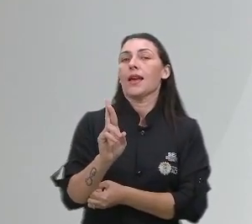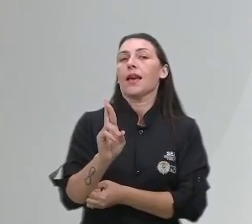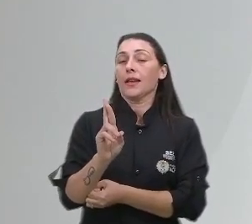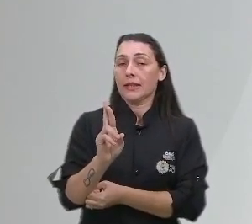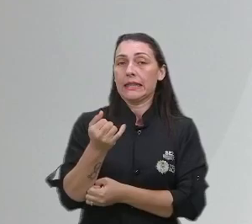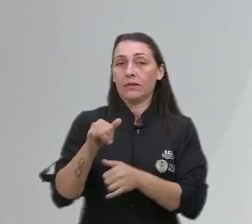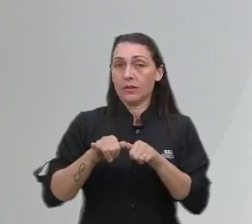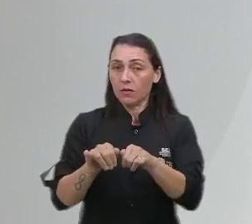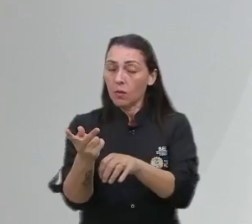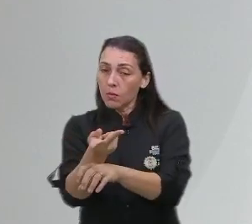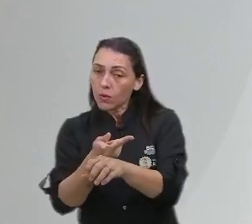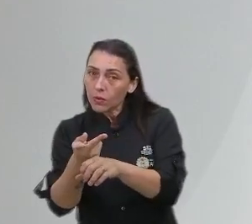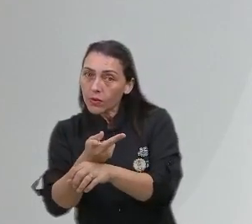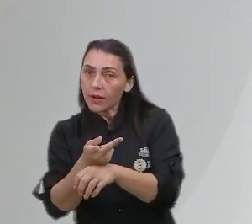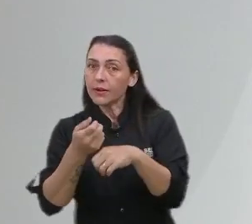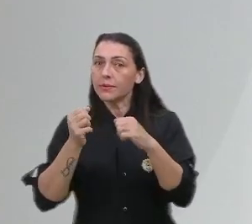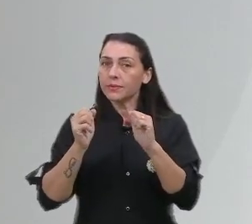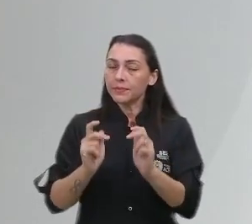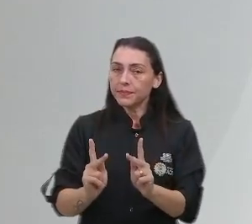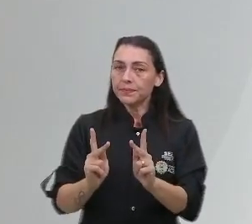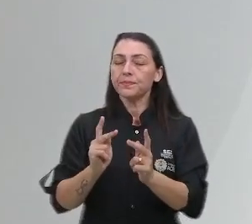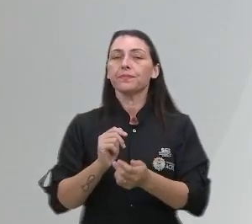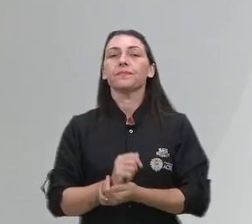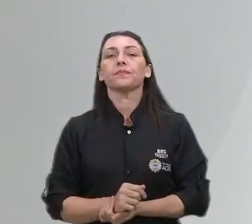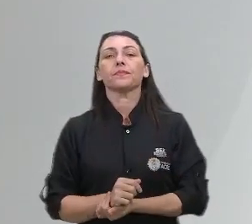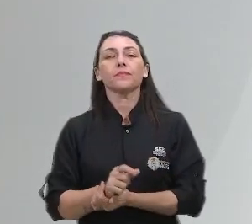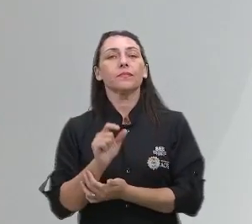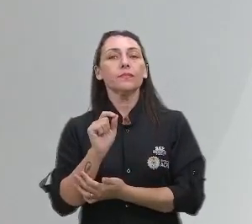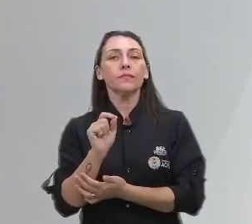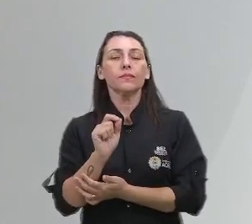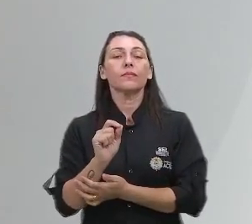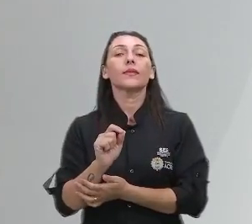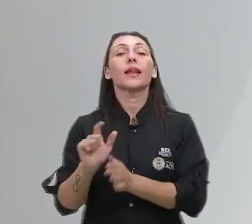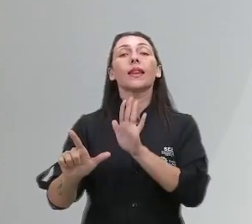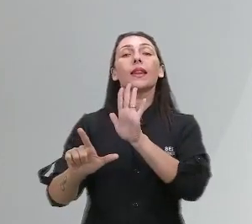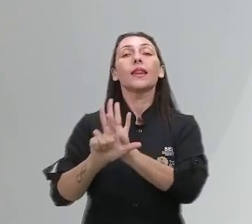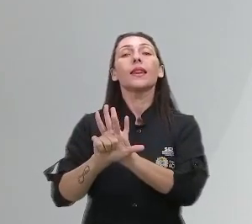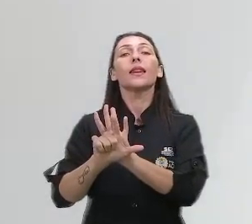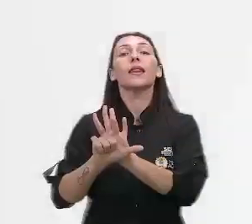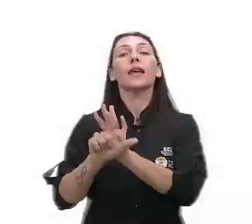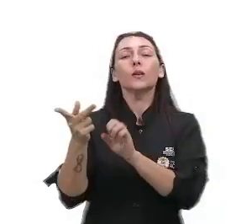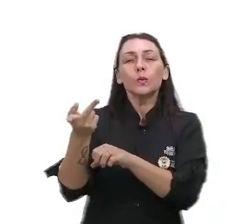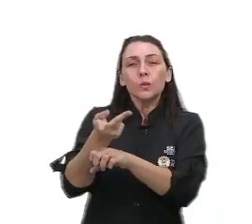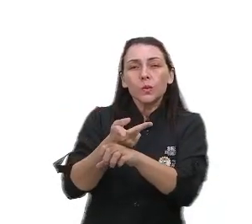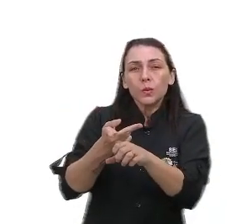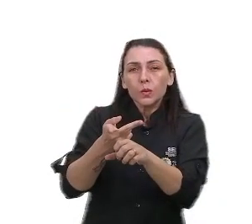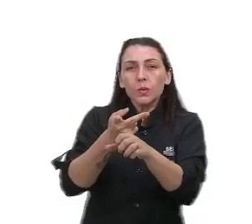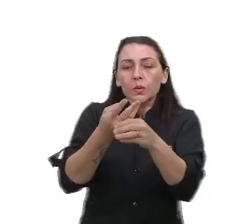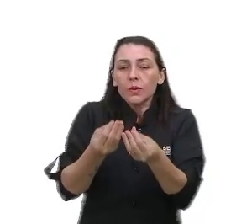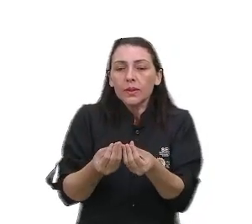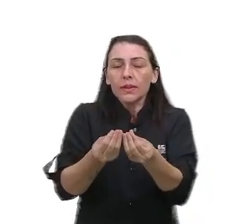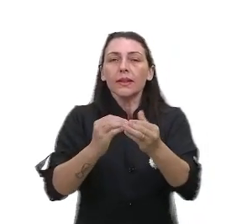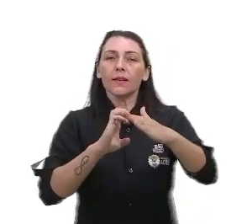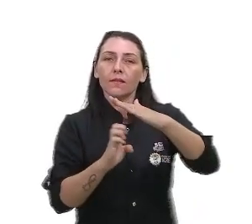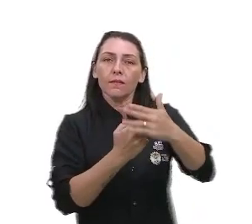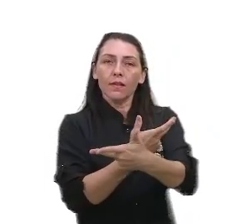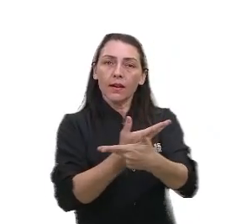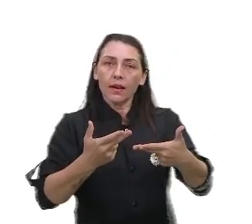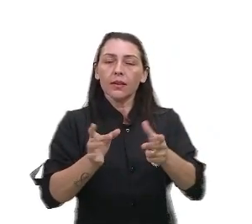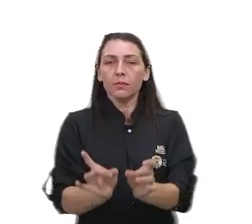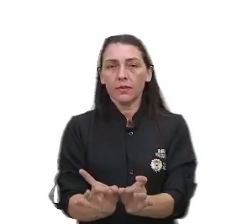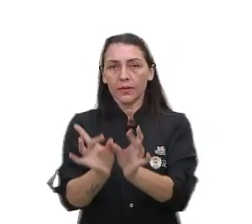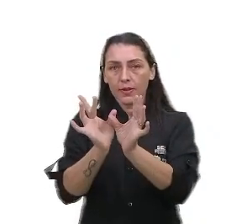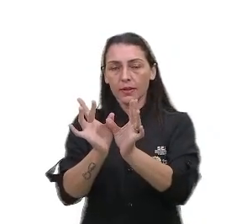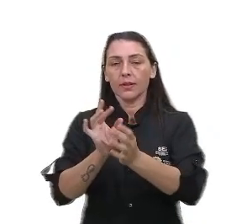se você for procurar esse produto. Então, isso é o que a gente chama de quê? Lei da oferta e